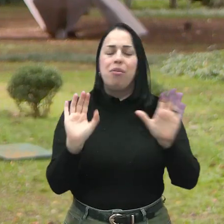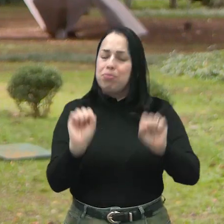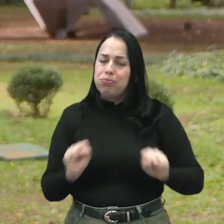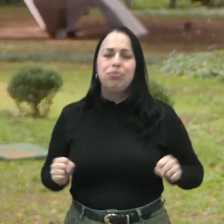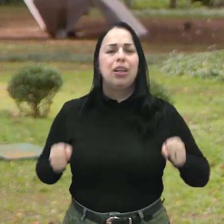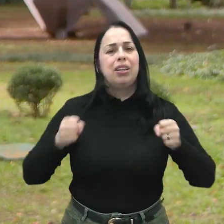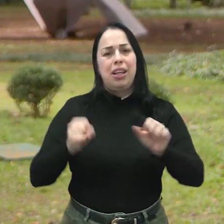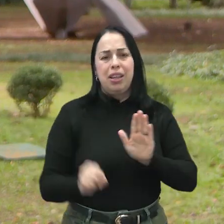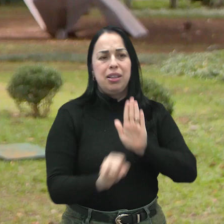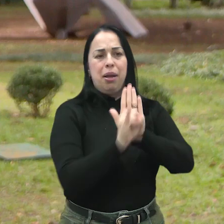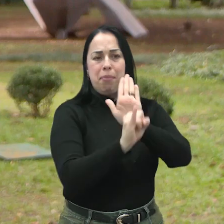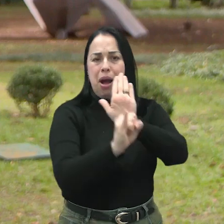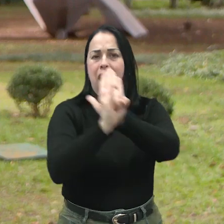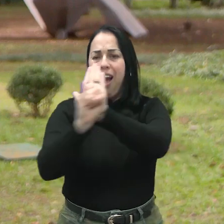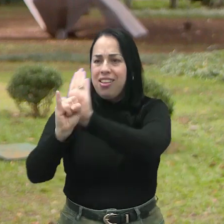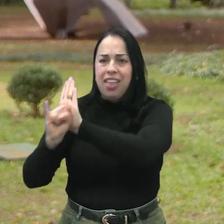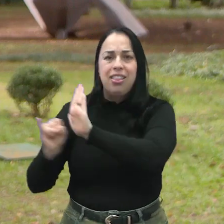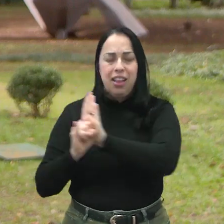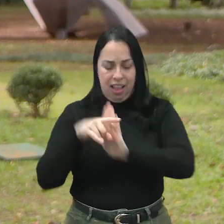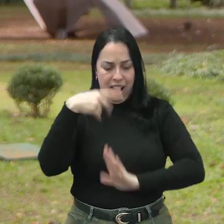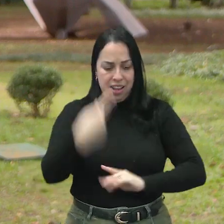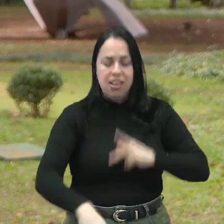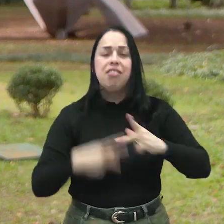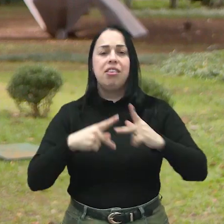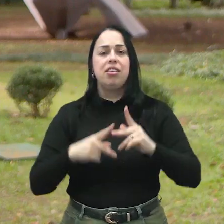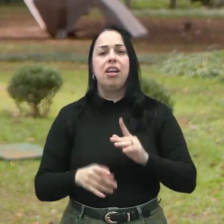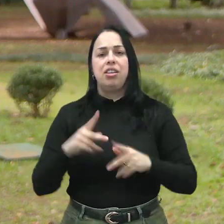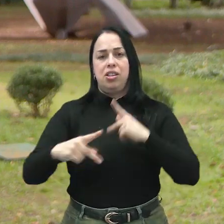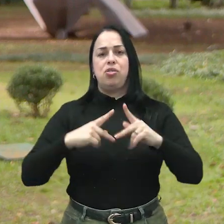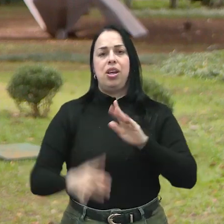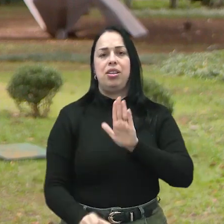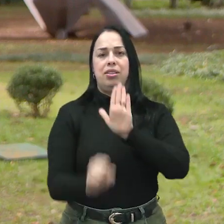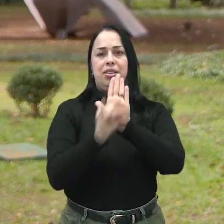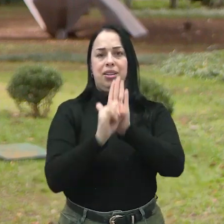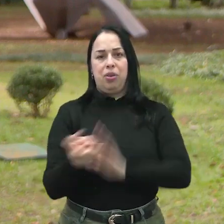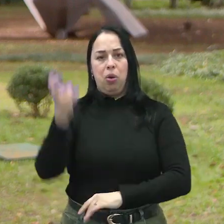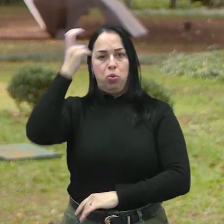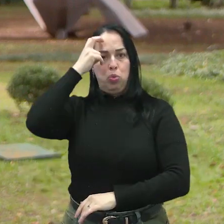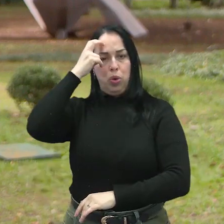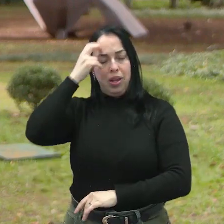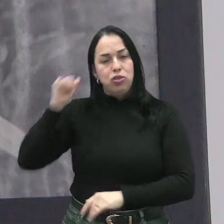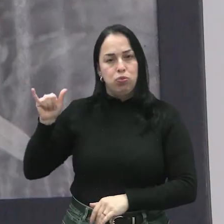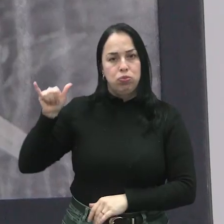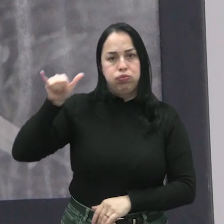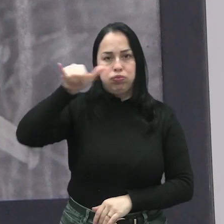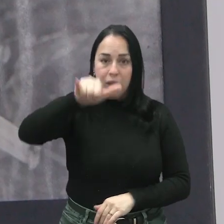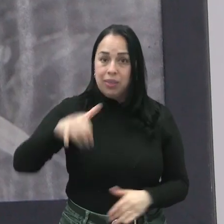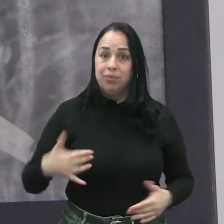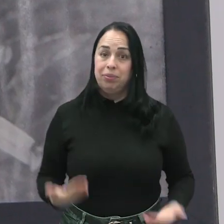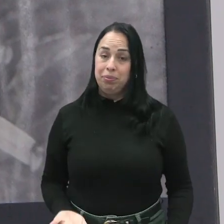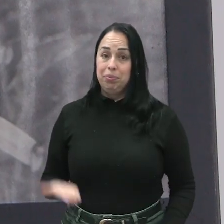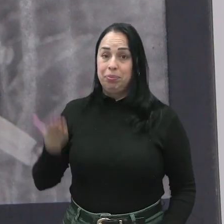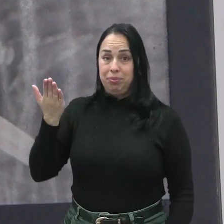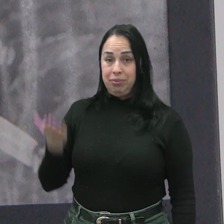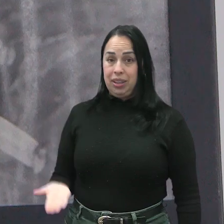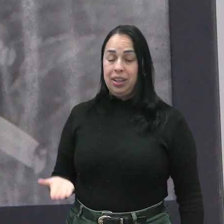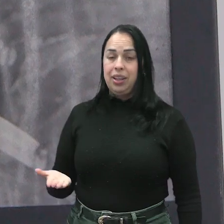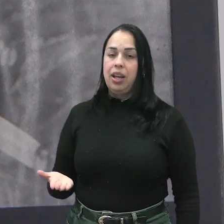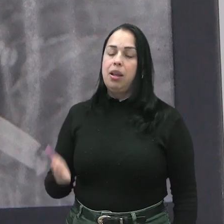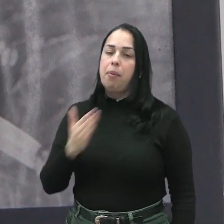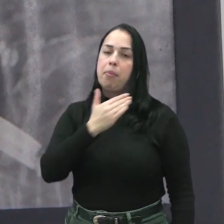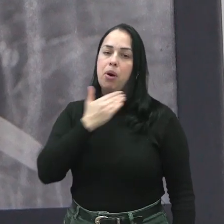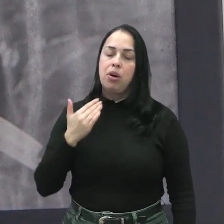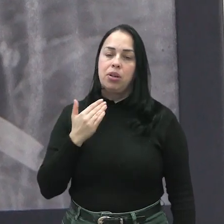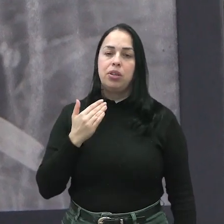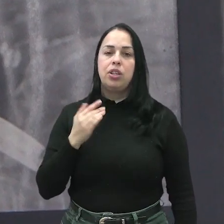de uma cidade, muito poucas cidades podem dizer essa cidade tem identidade. E a nossa é com a cultura aeroespacial. Santos Dumont